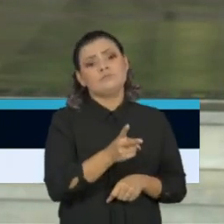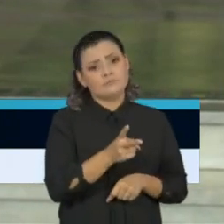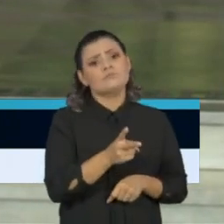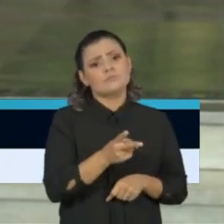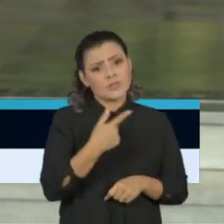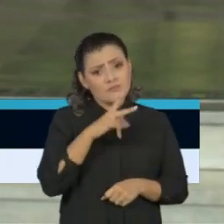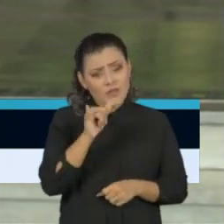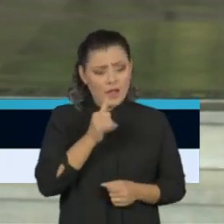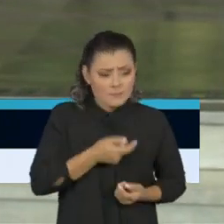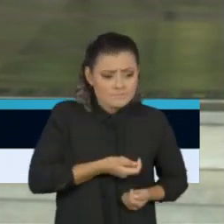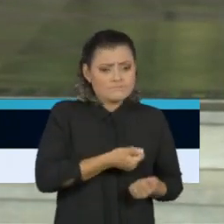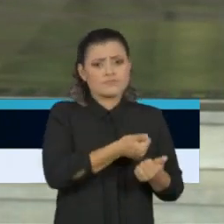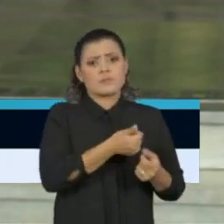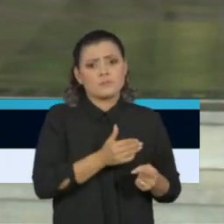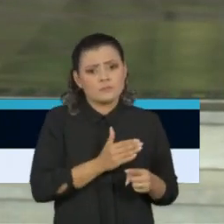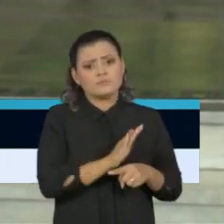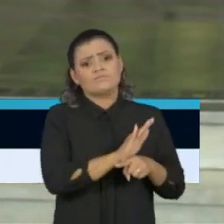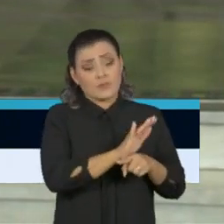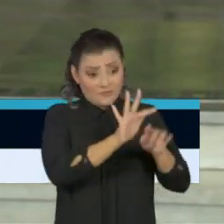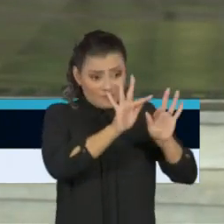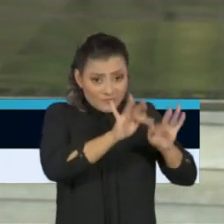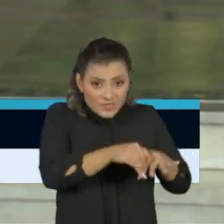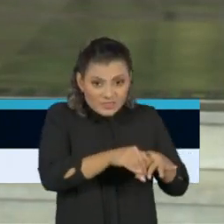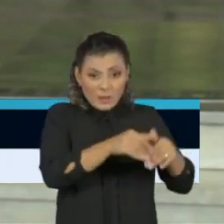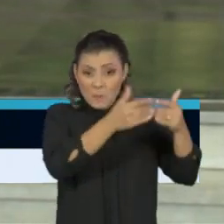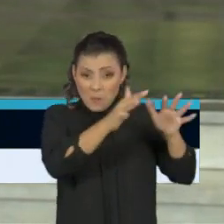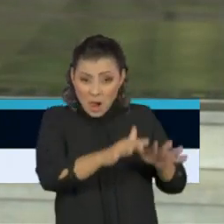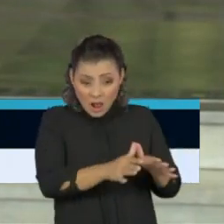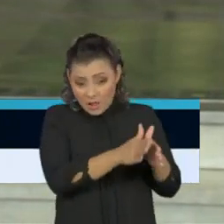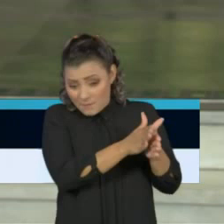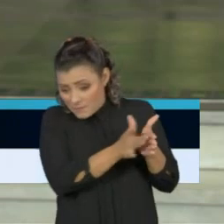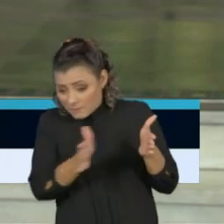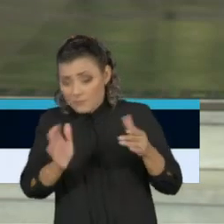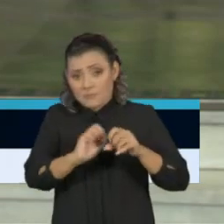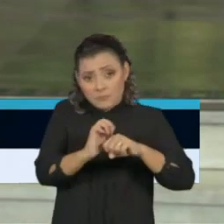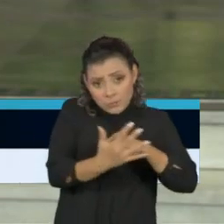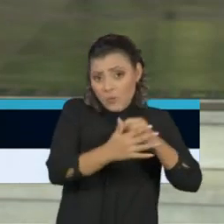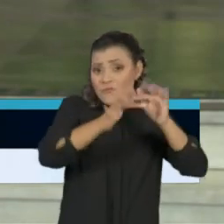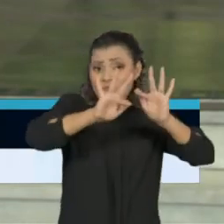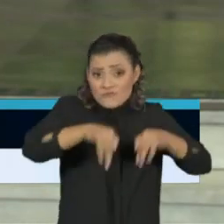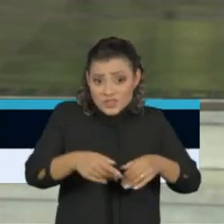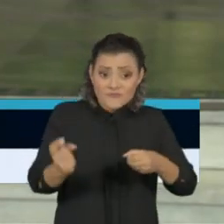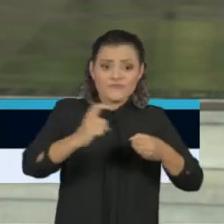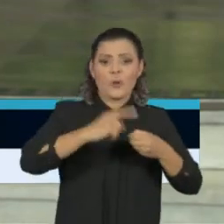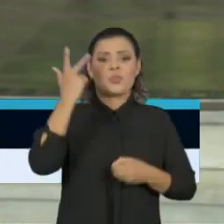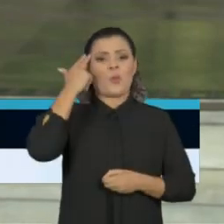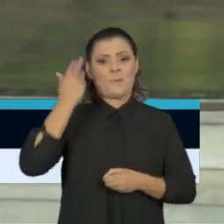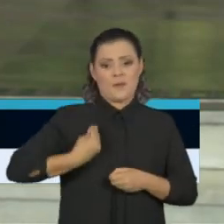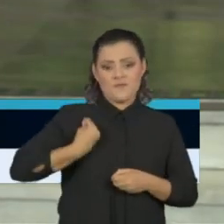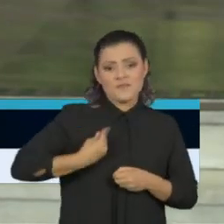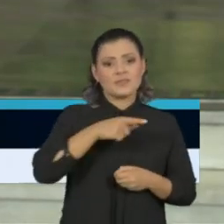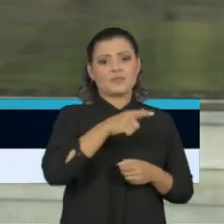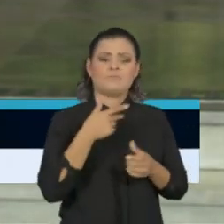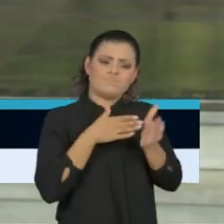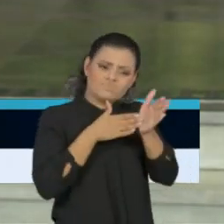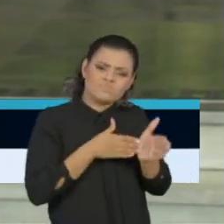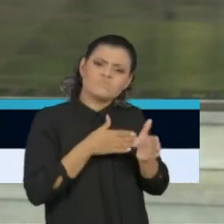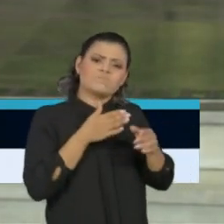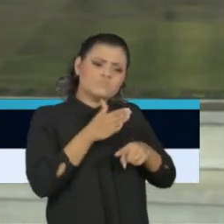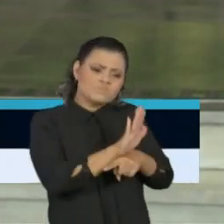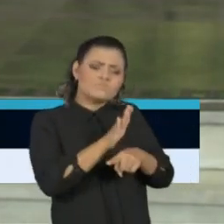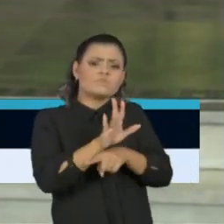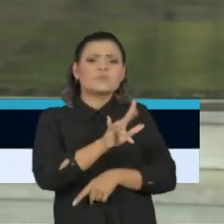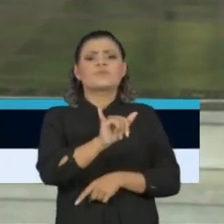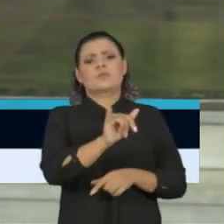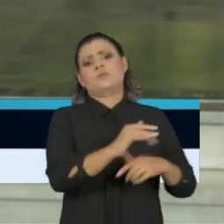absolutamente recompensado ao término dessa crise com a dedicação, o entusiasmo e a fidelidade dos